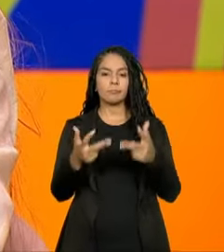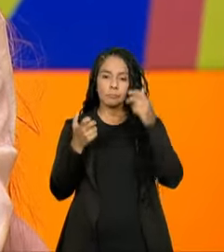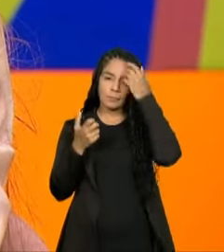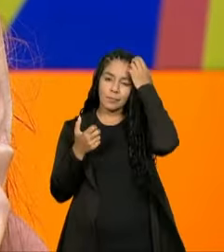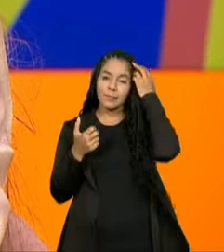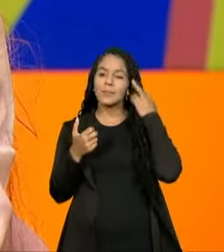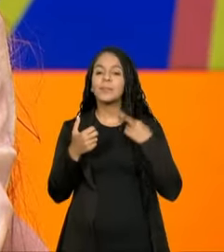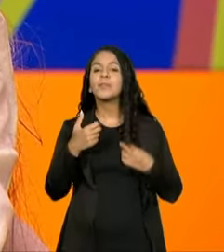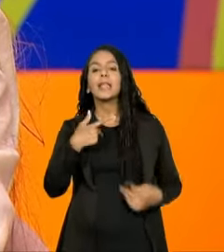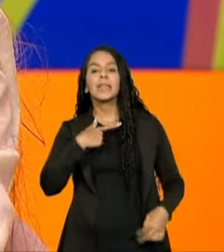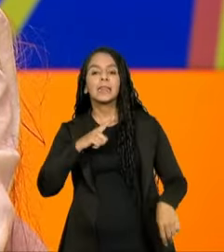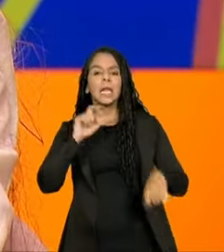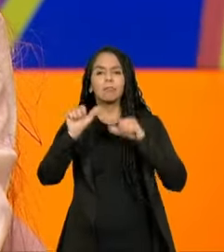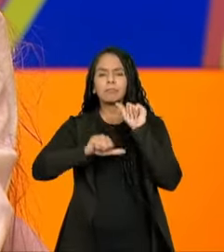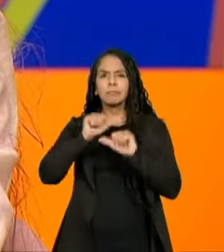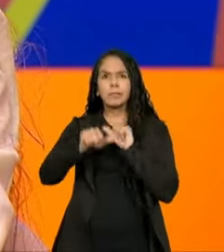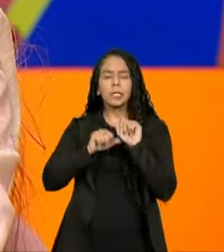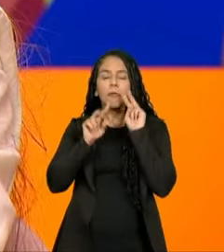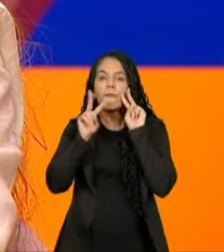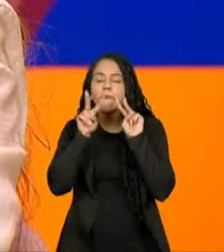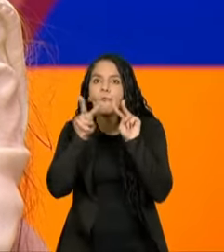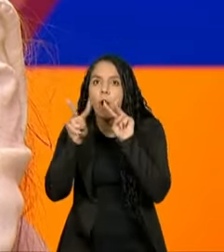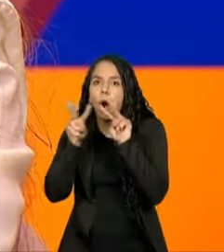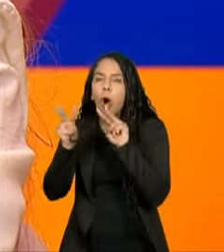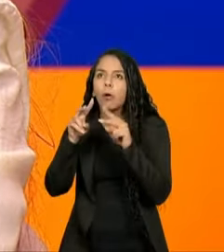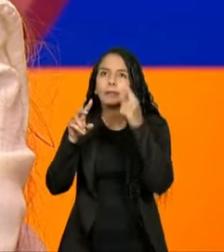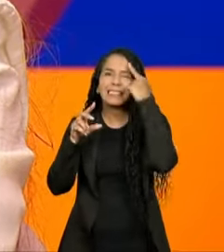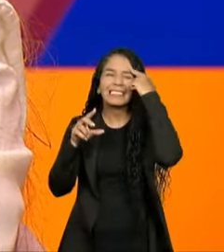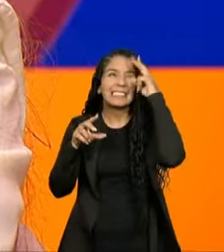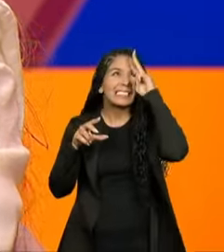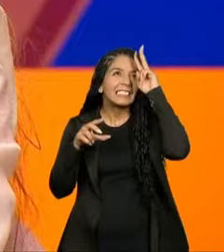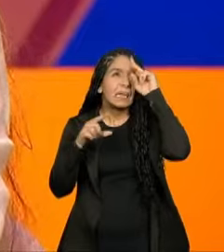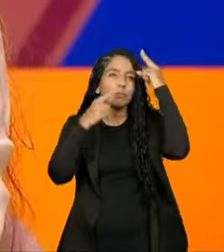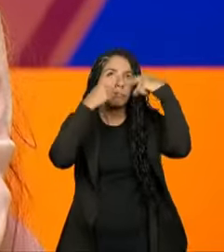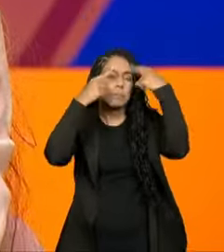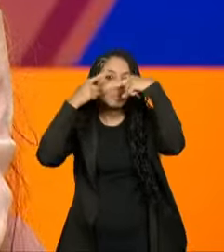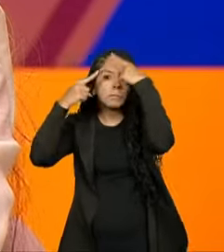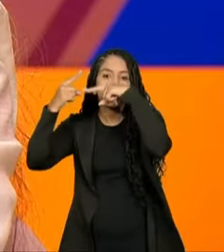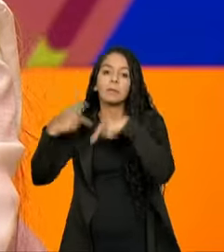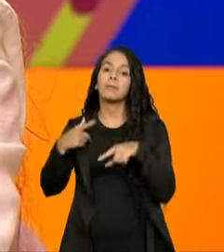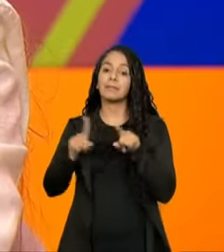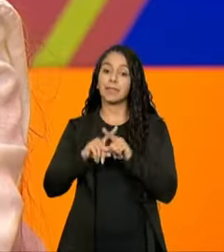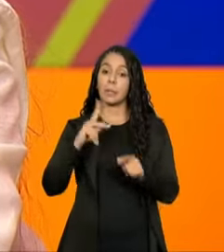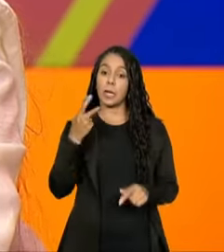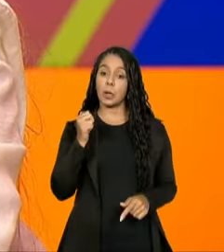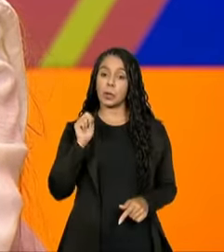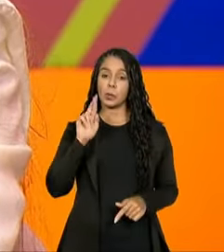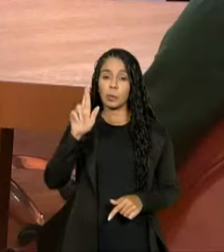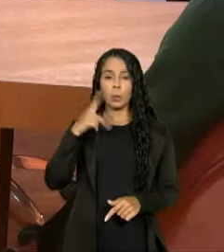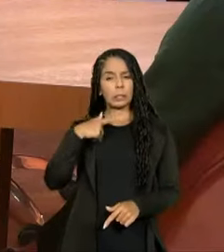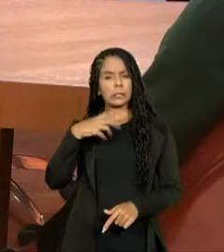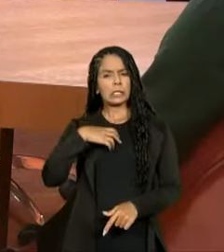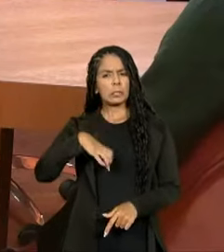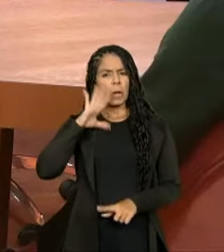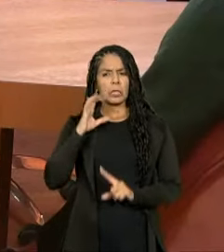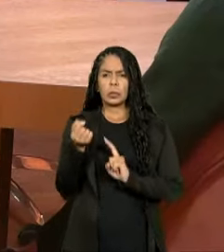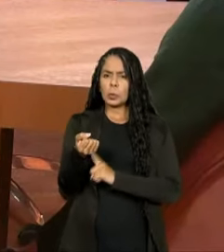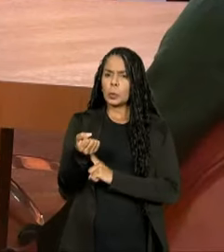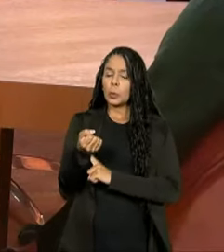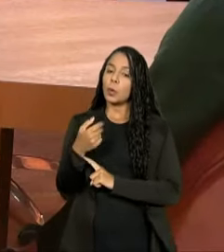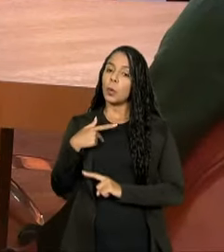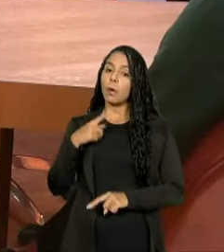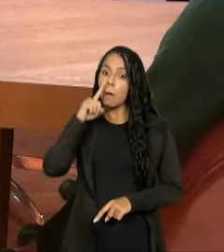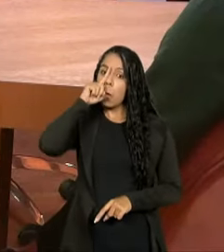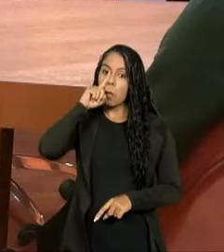A gente tem uma alteração de foco, alteração de memorização, alteração, inclusive, em relação ao humor, né? O humor mais irritável, o risco